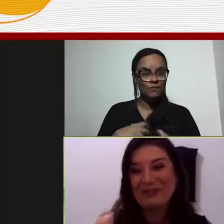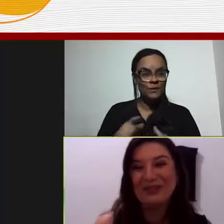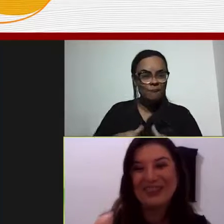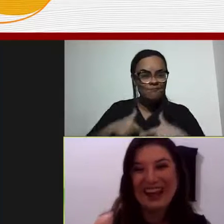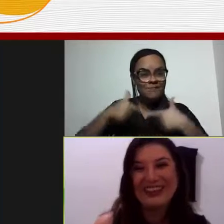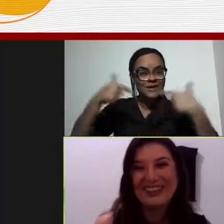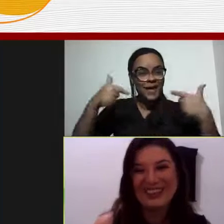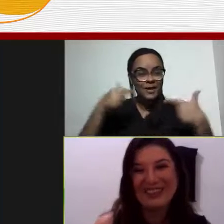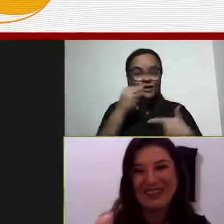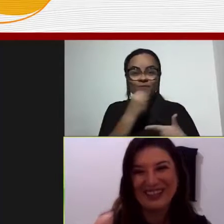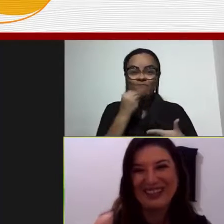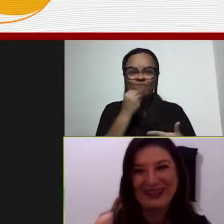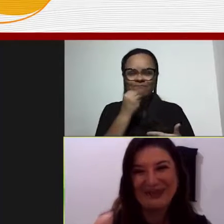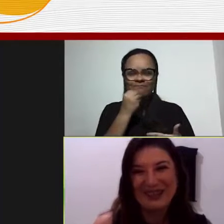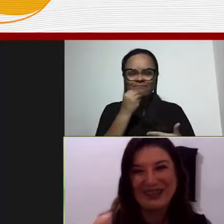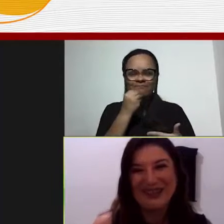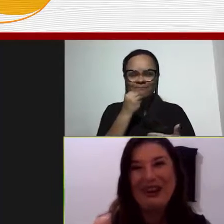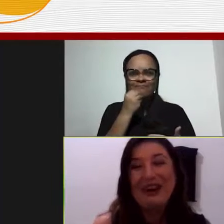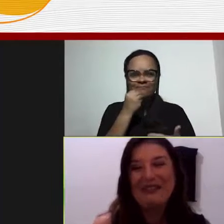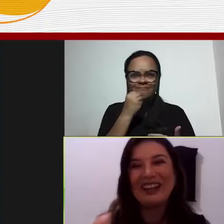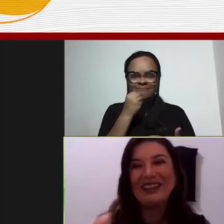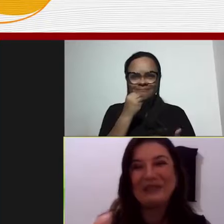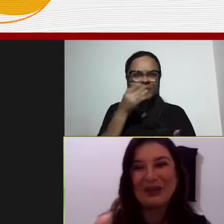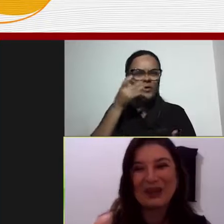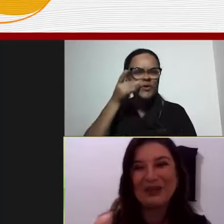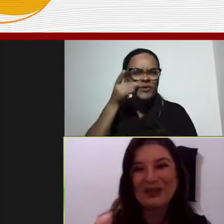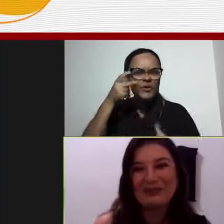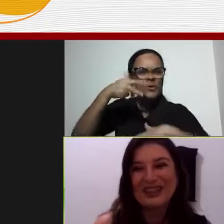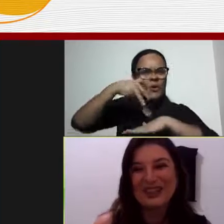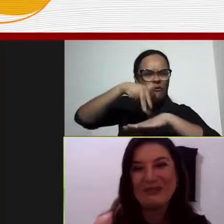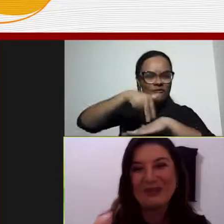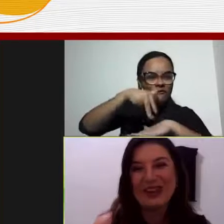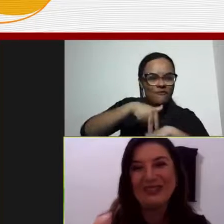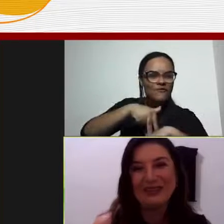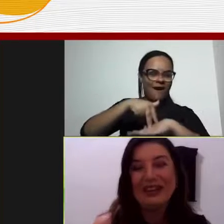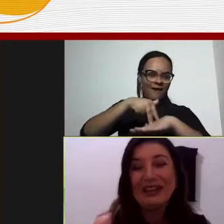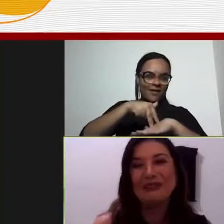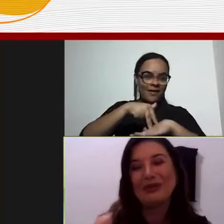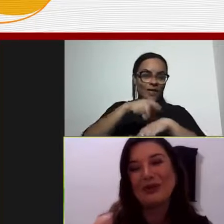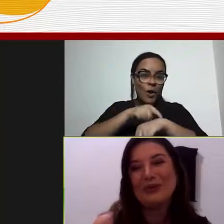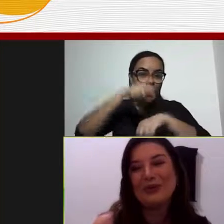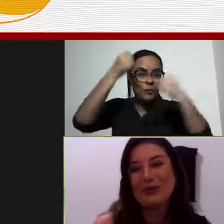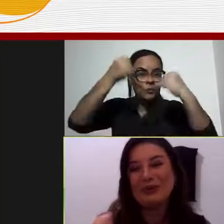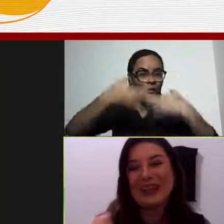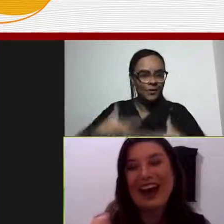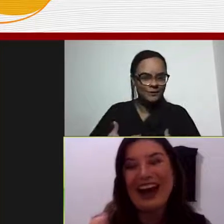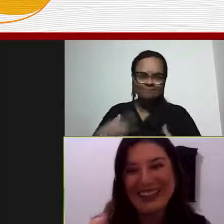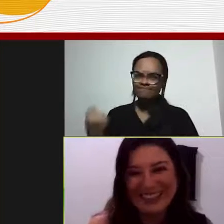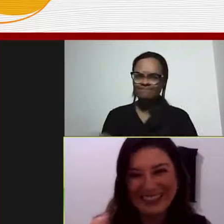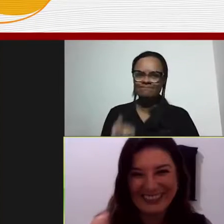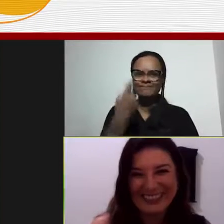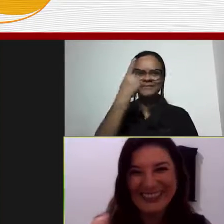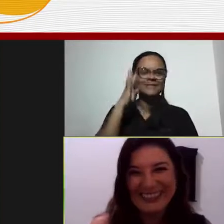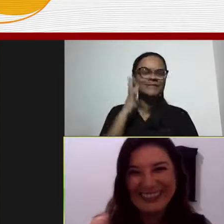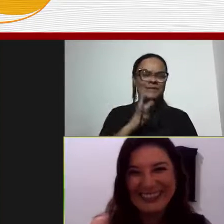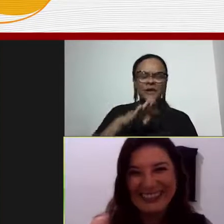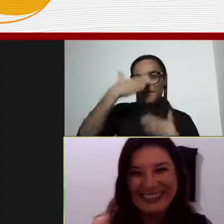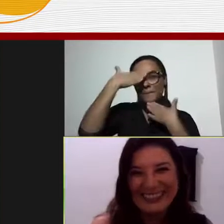ter a oportunidade de ter você aqui comigo, falando um pouquinho sobre esse momento, que foi único. Obrigada.